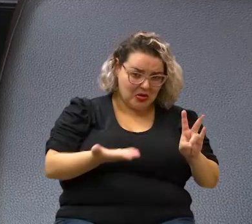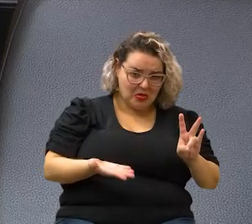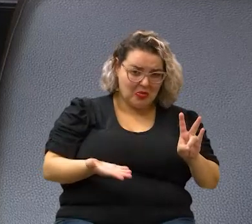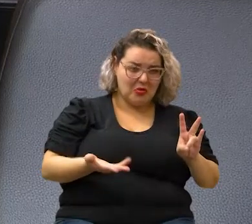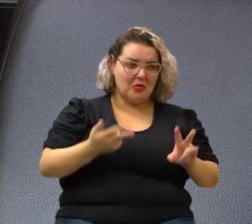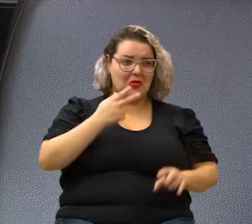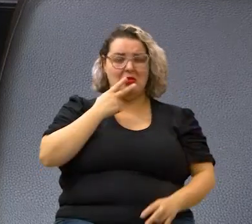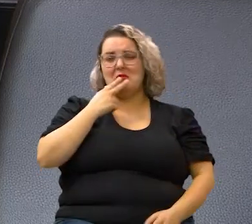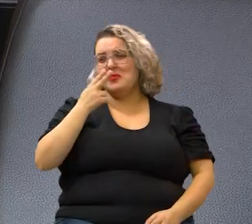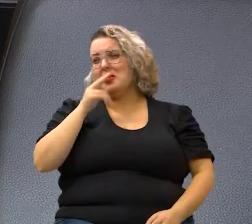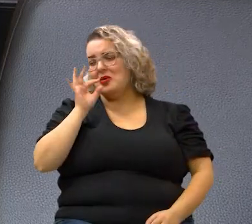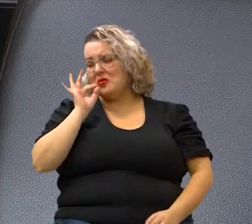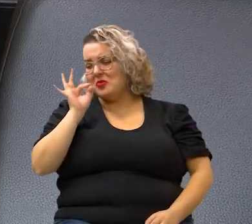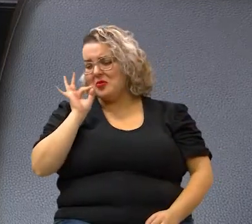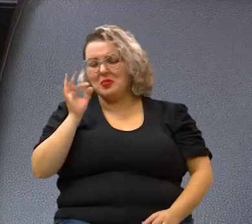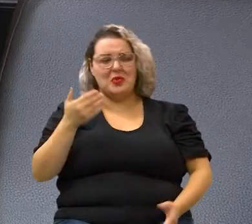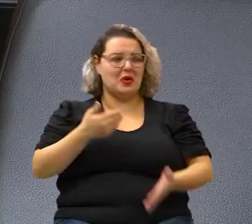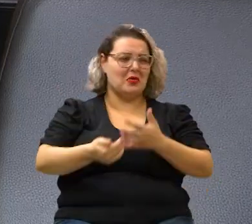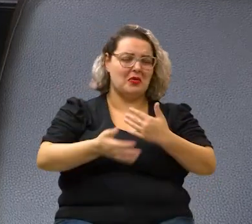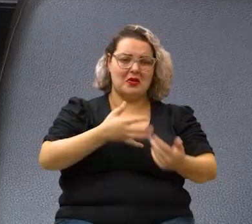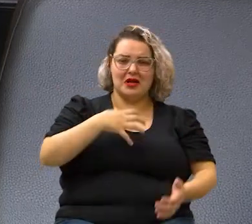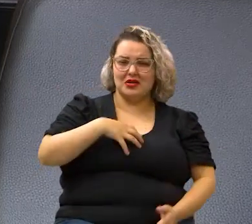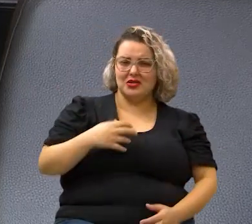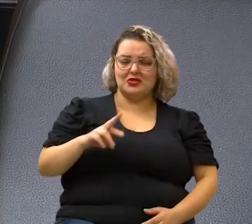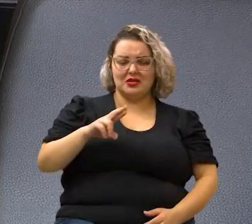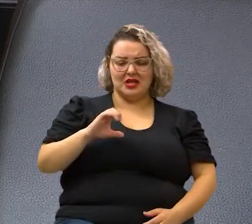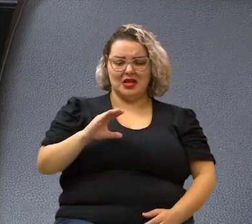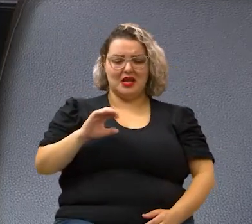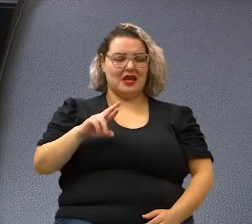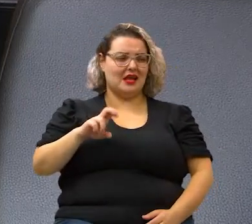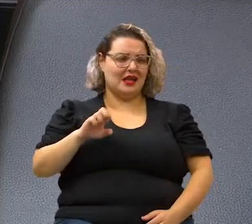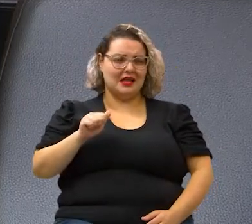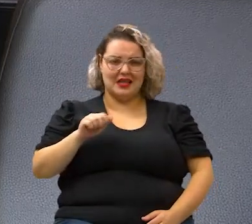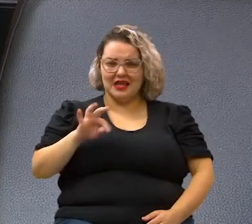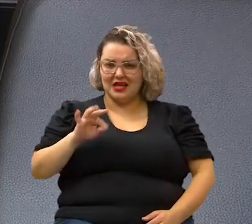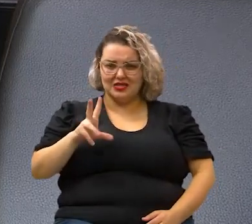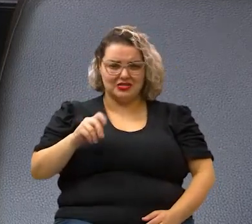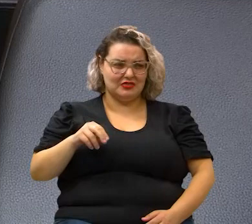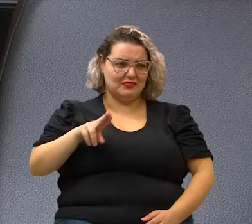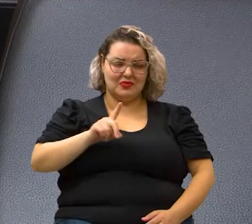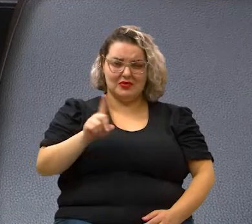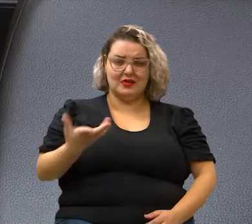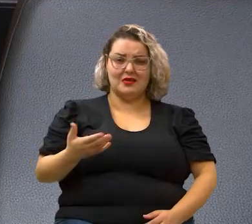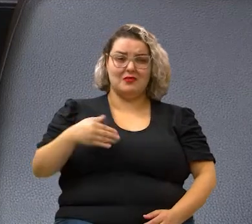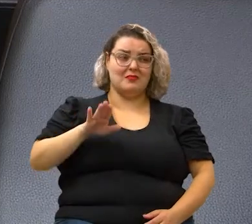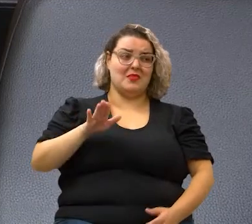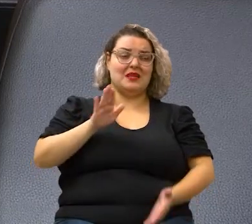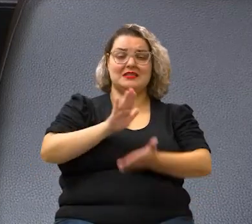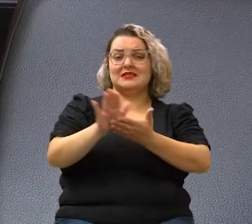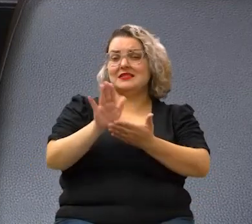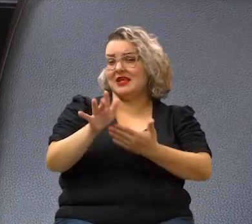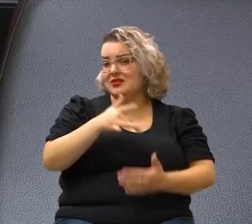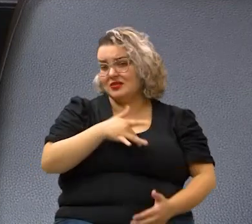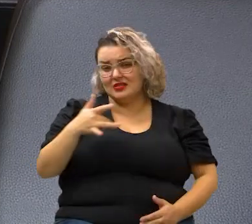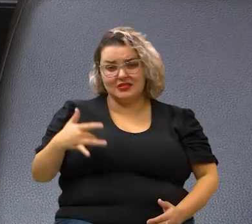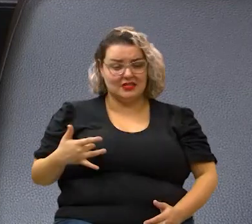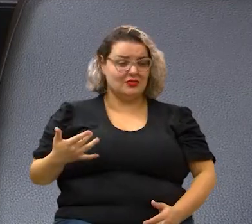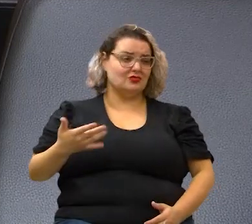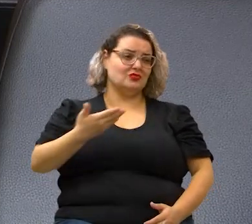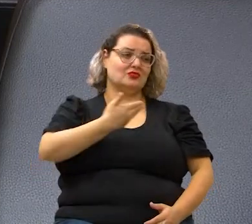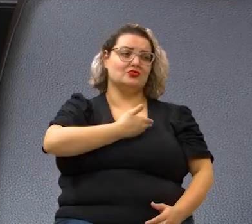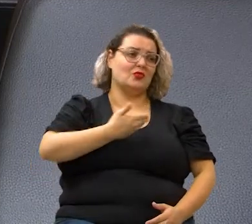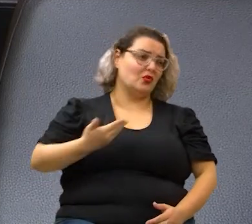casa, fumar de qualquer jeito, para uso recreativo ou não, isso daí é um problema que vai gerar mais gasto na saúde